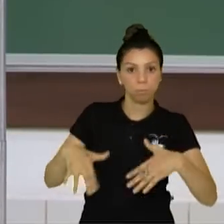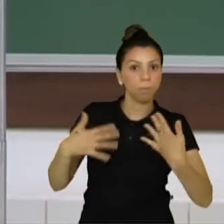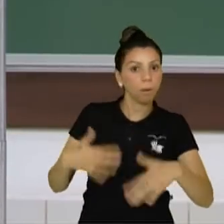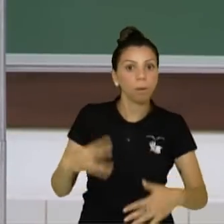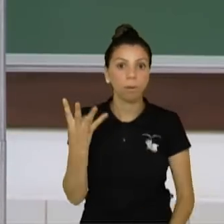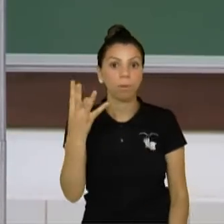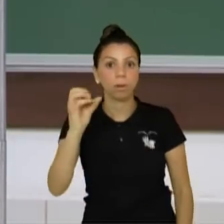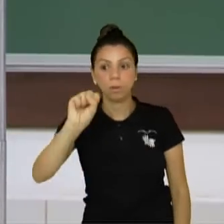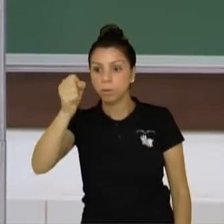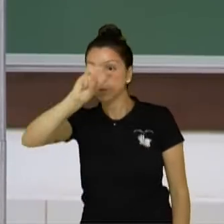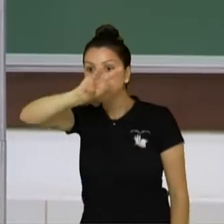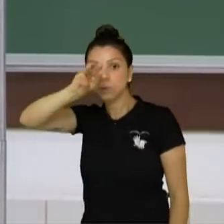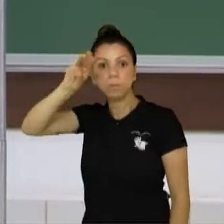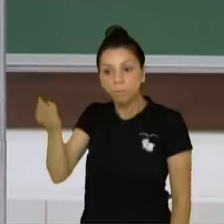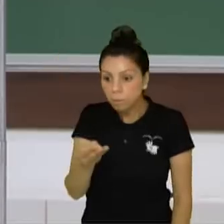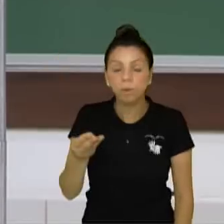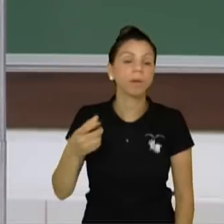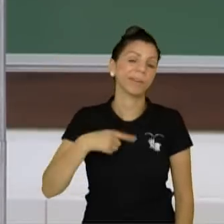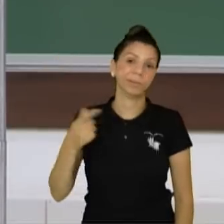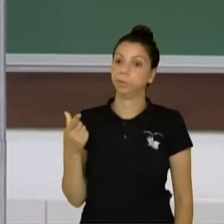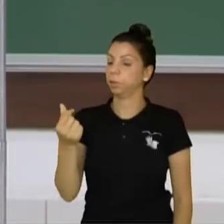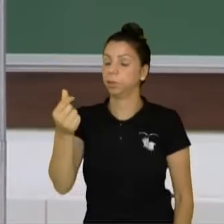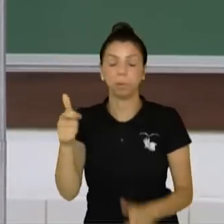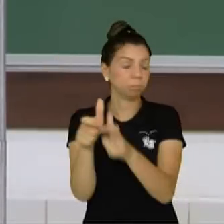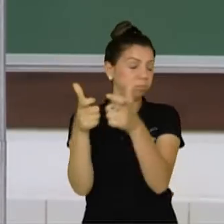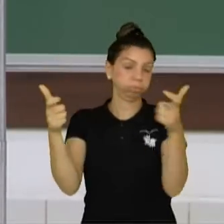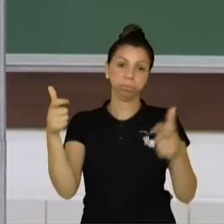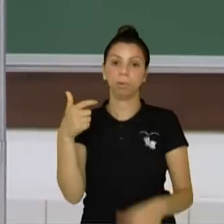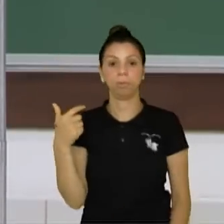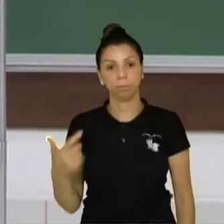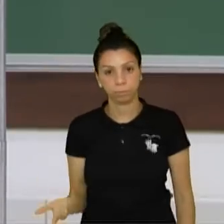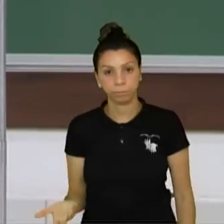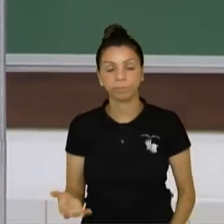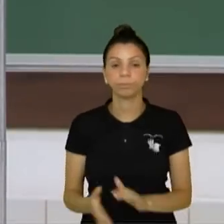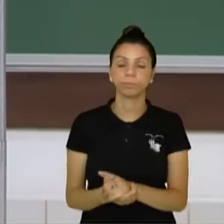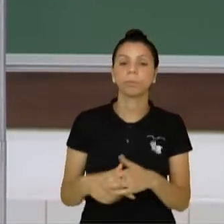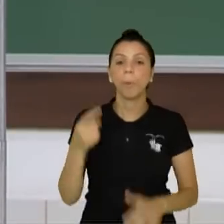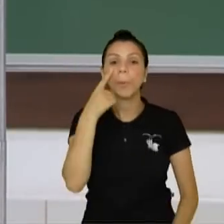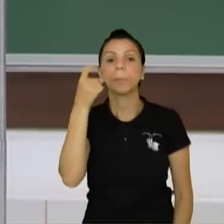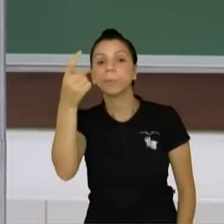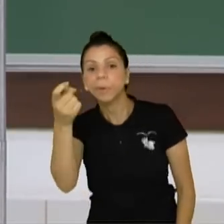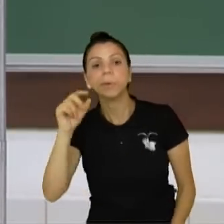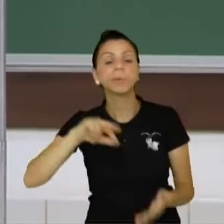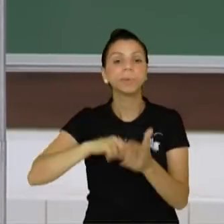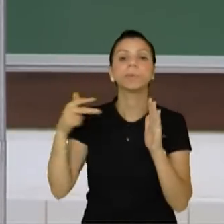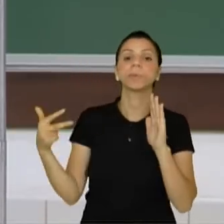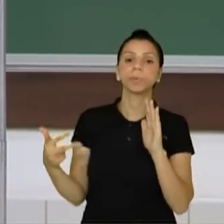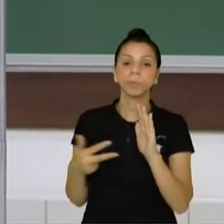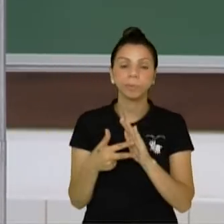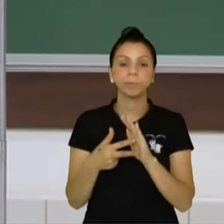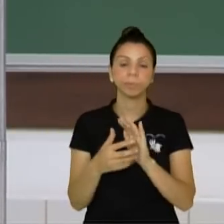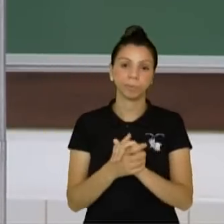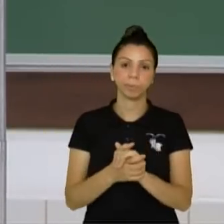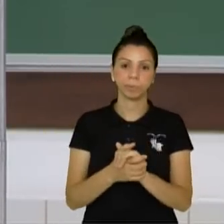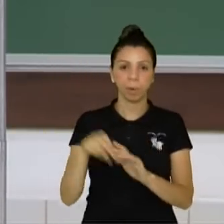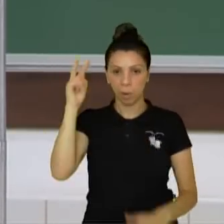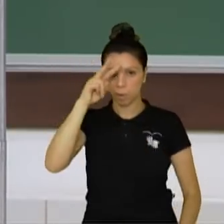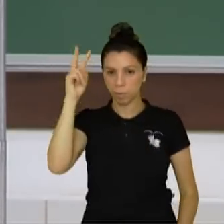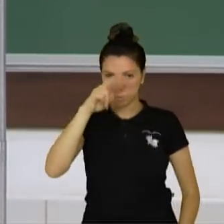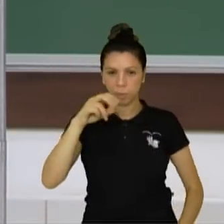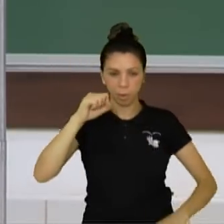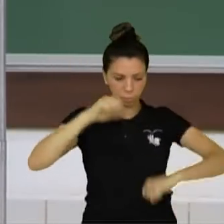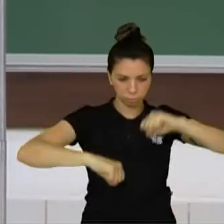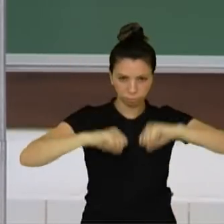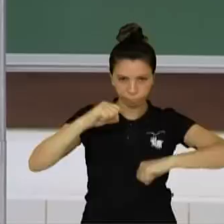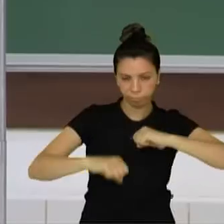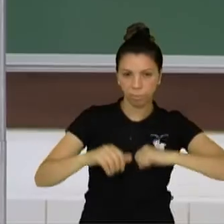480 milhões de dólares, muito dinheiro. E, gente, olha que interessante, ainda na história da Companhia do Aço Carnegie,